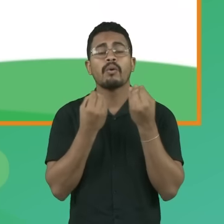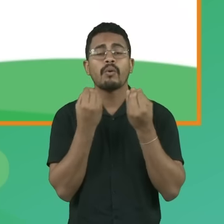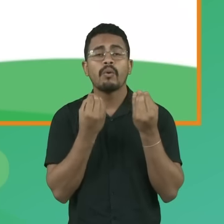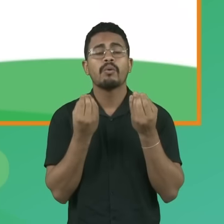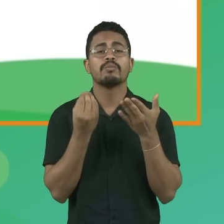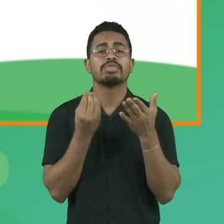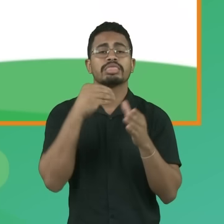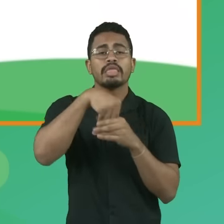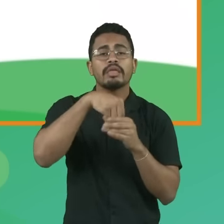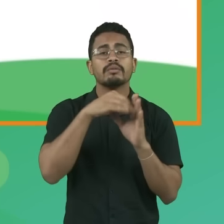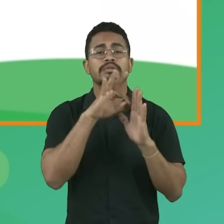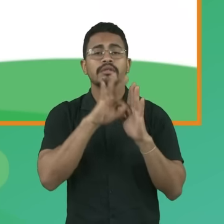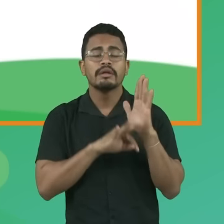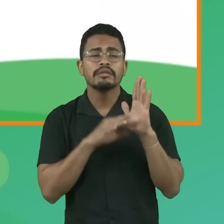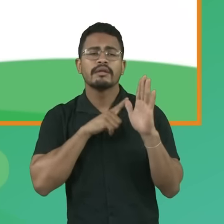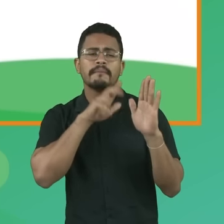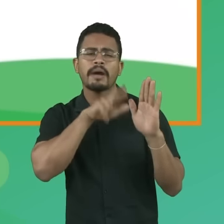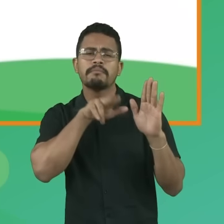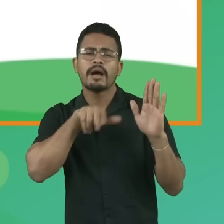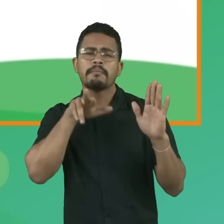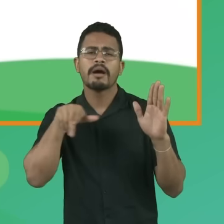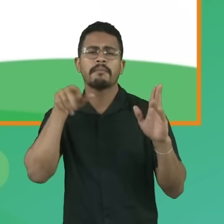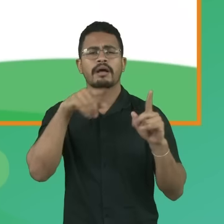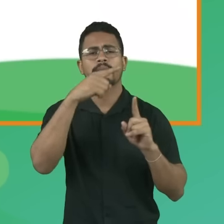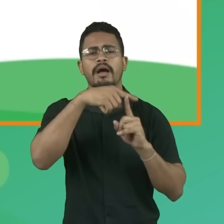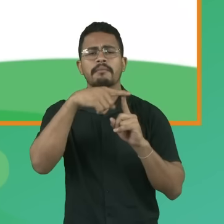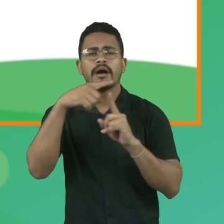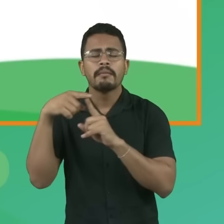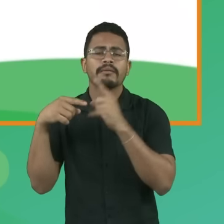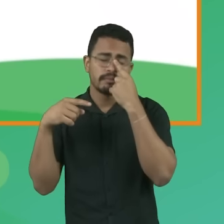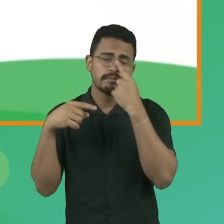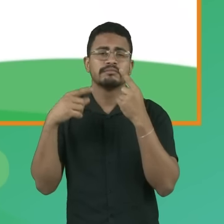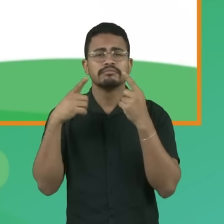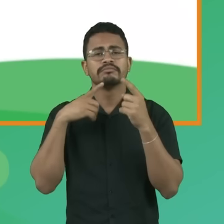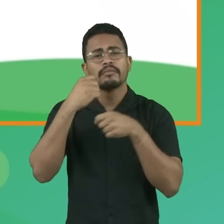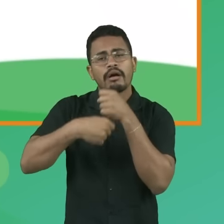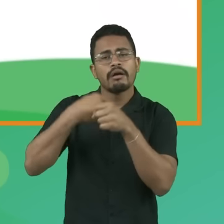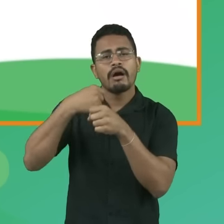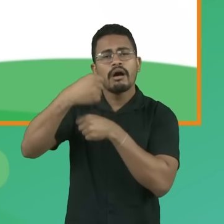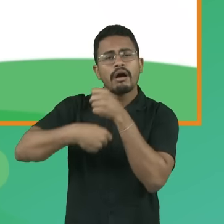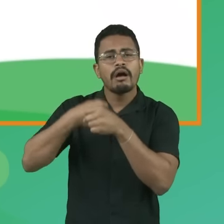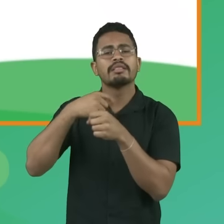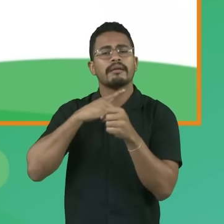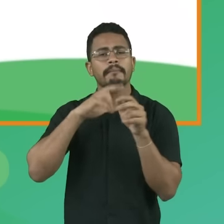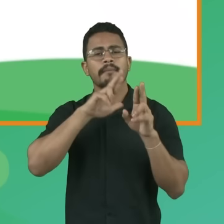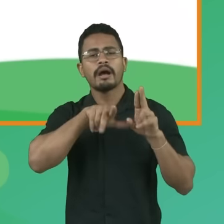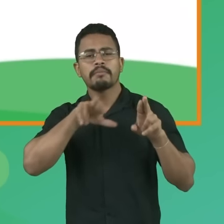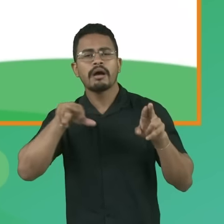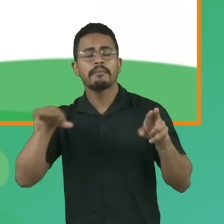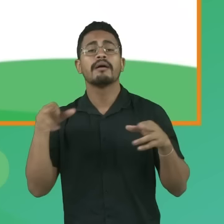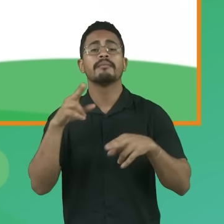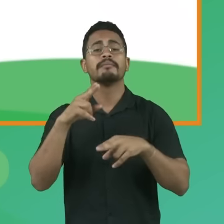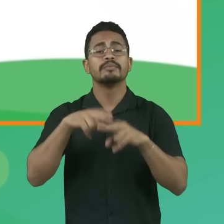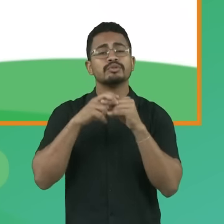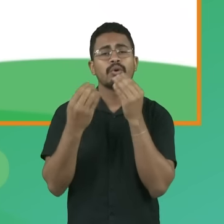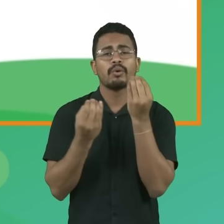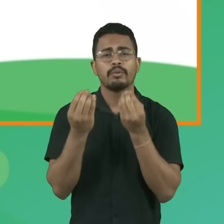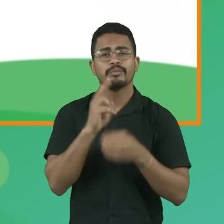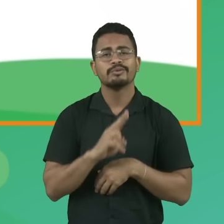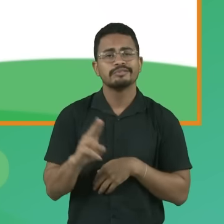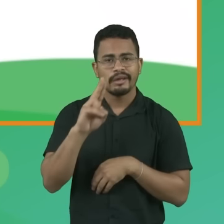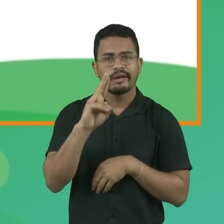em diferentes questões e diferentes anos do Enem e como a gente pode trabalhar com elas em